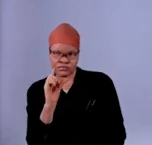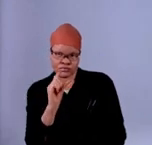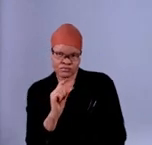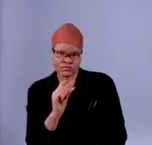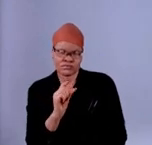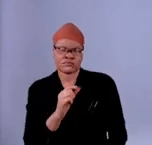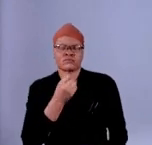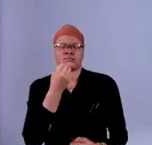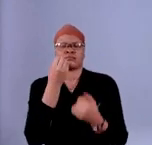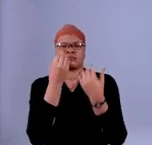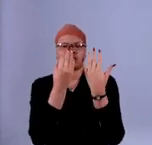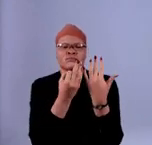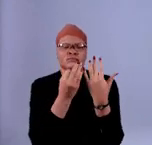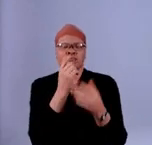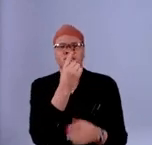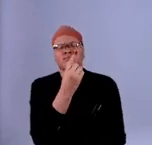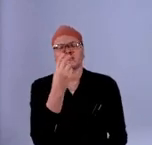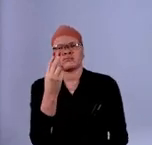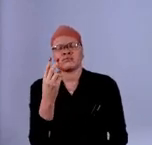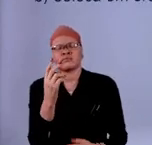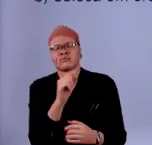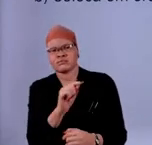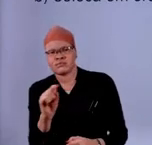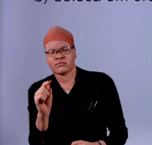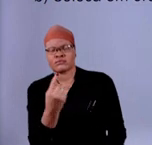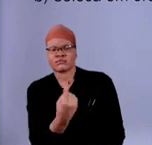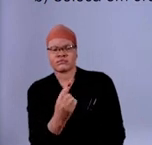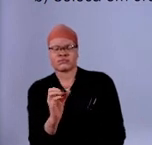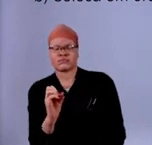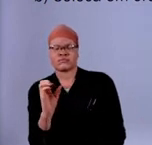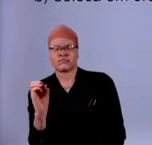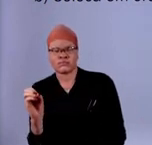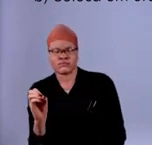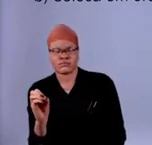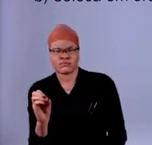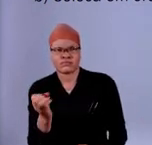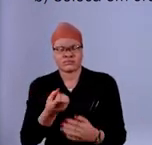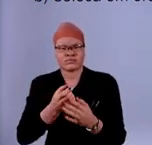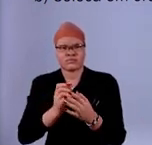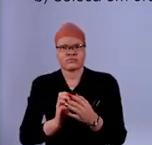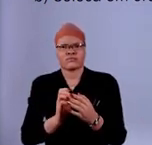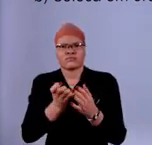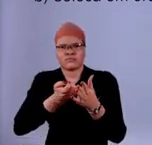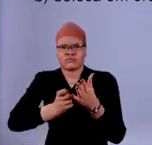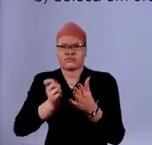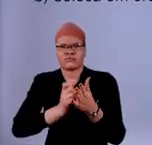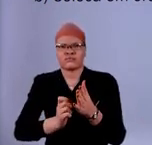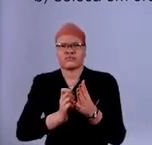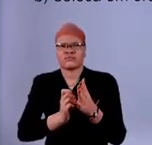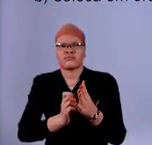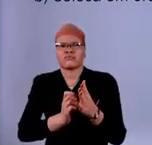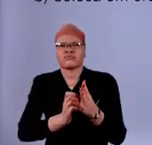sobre mil é menor que 800 é sobre mim o bebê coloque em ordem crescente